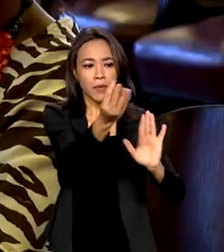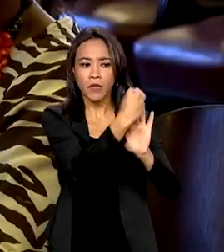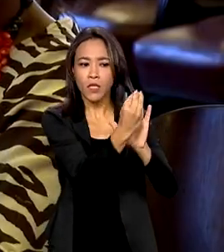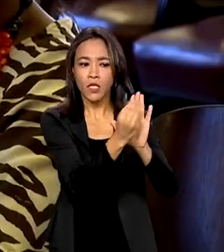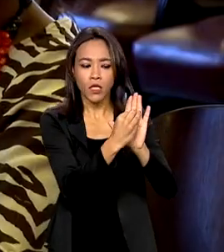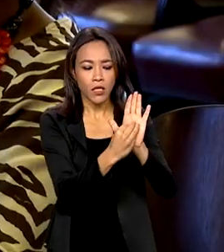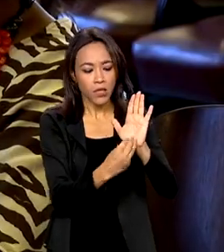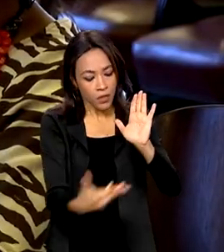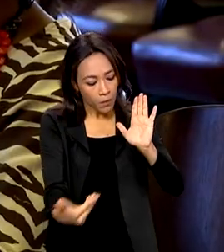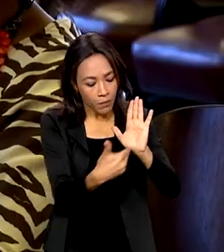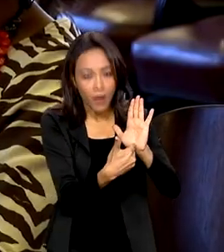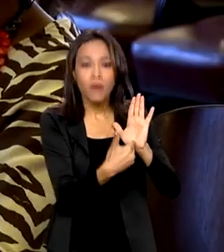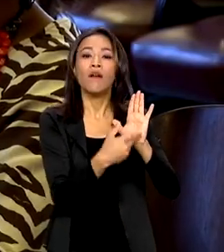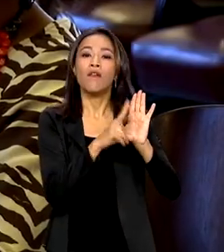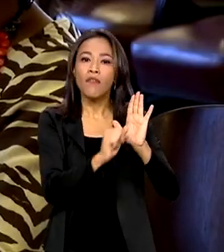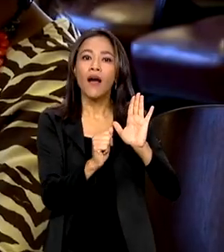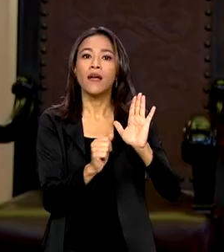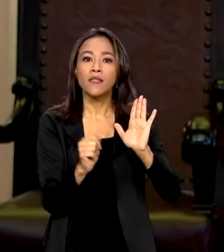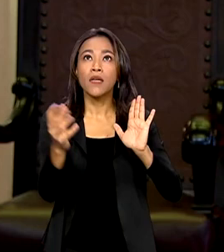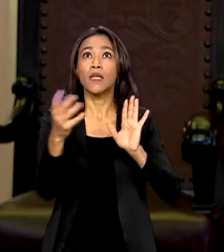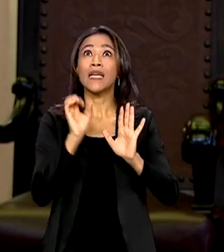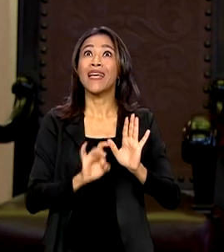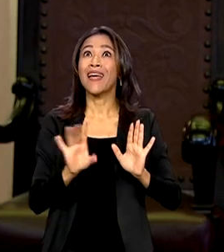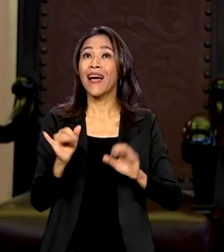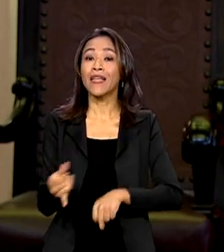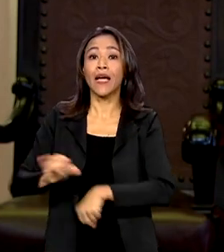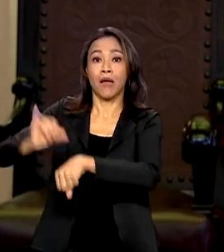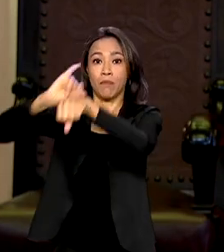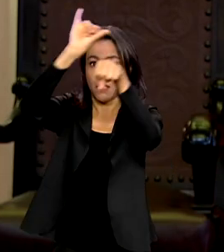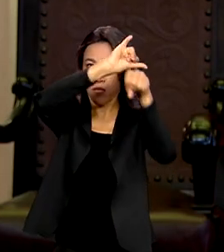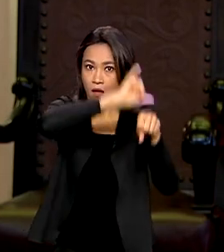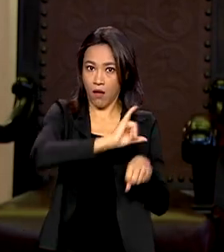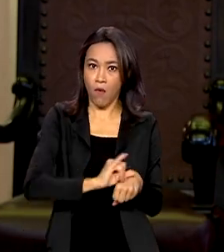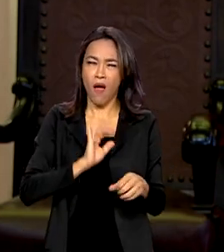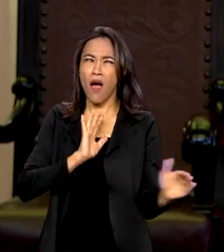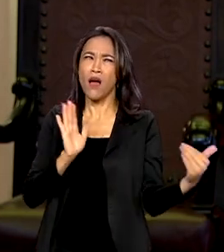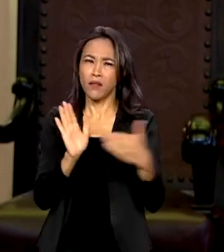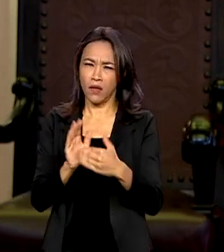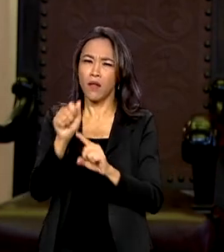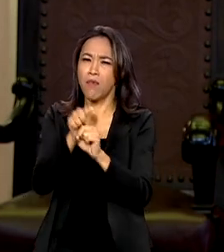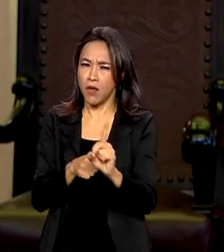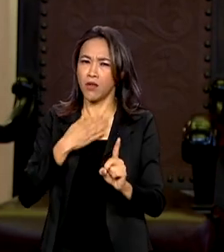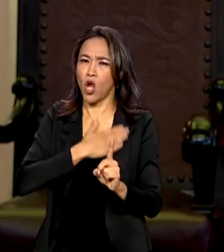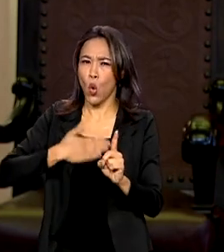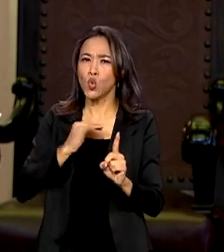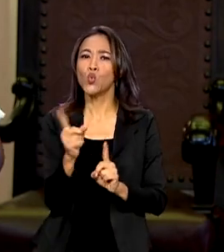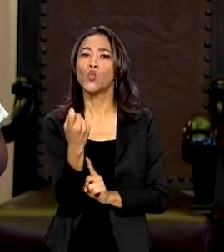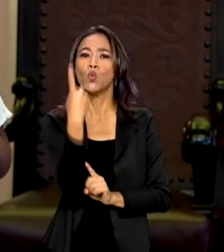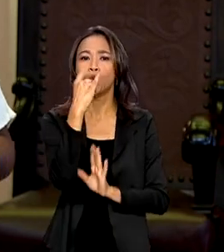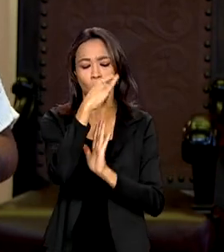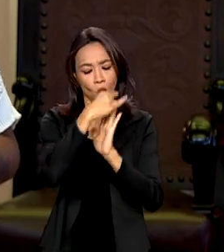serão produzidos em cada capital visitada. Até agosto, um documento único vai trazer